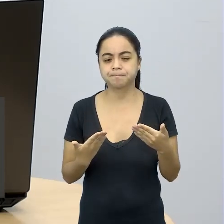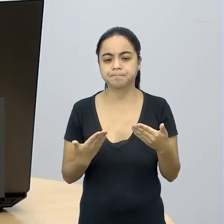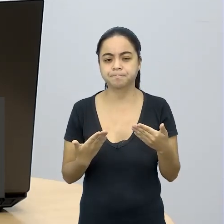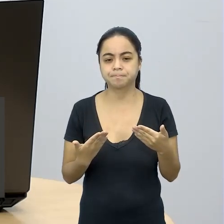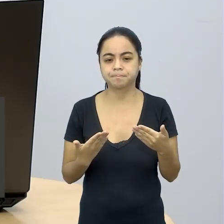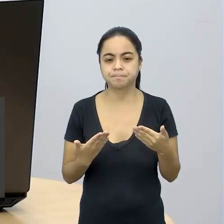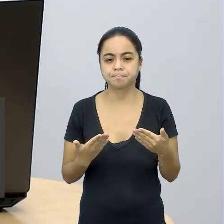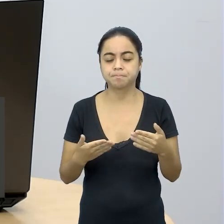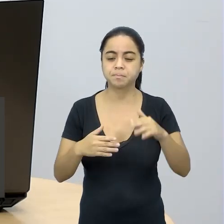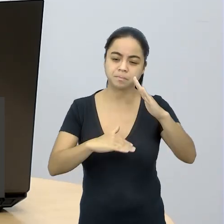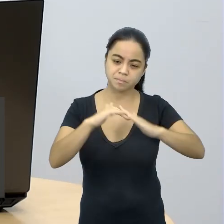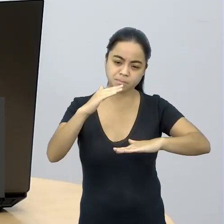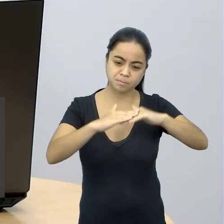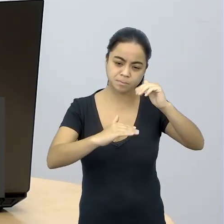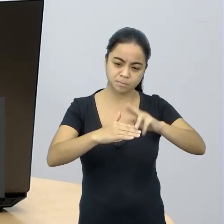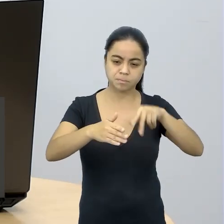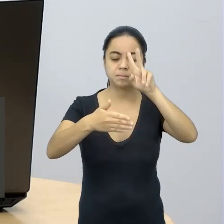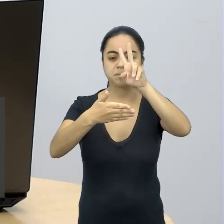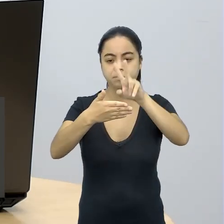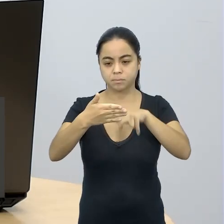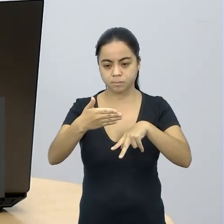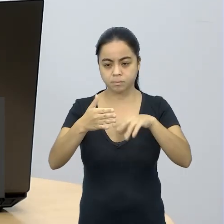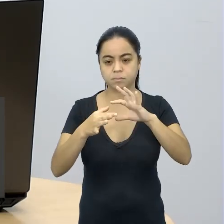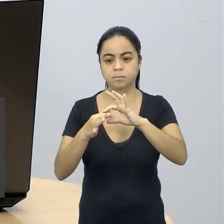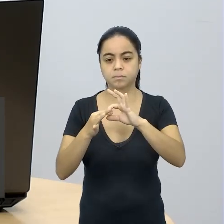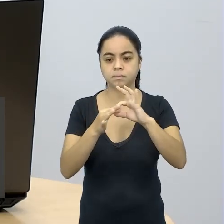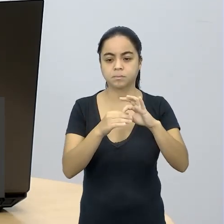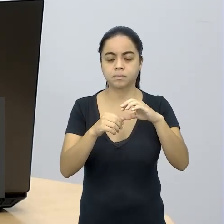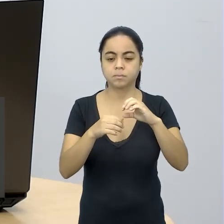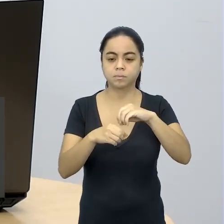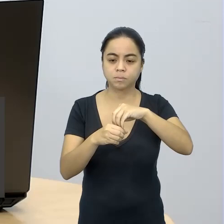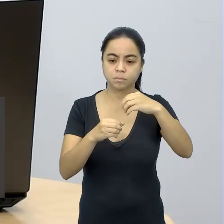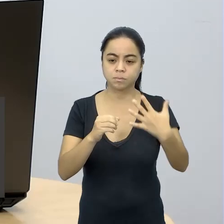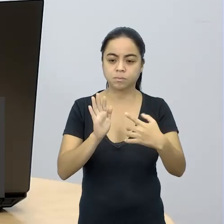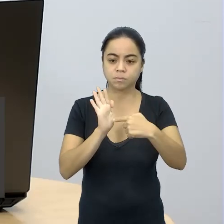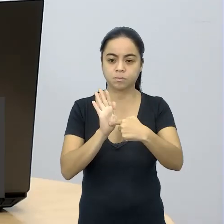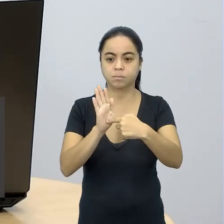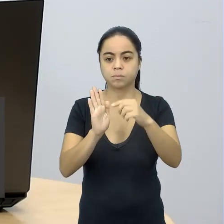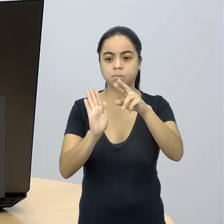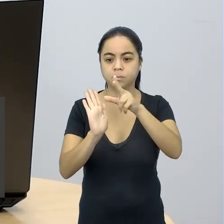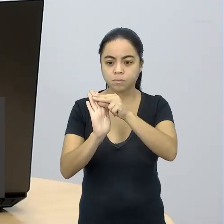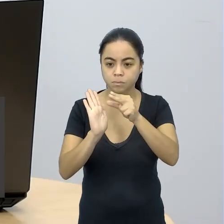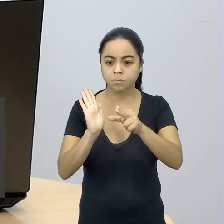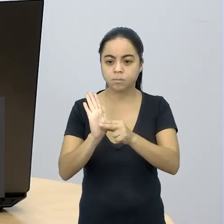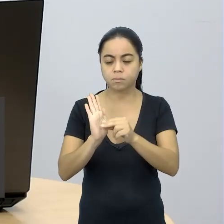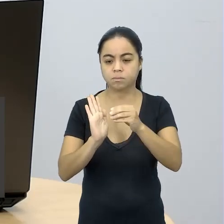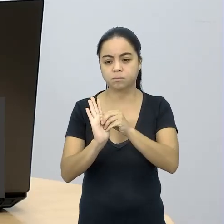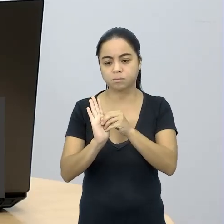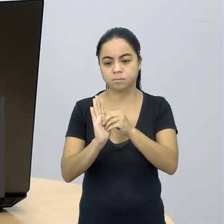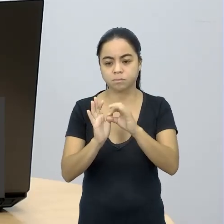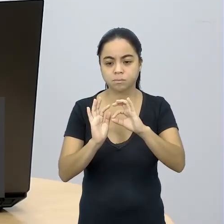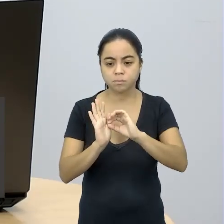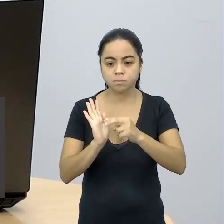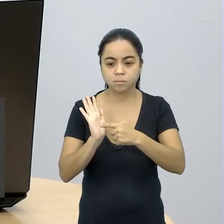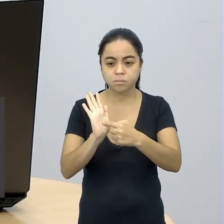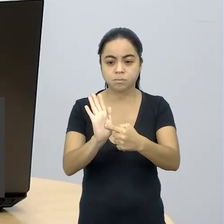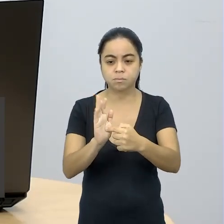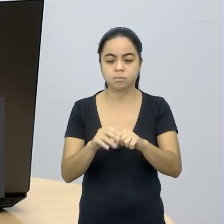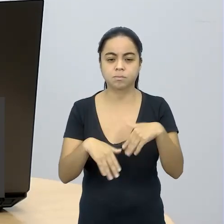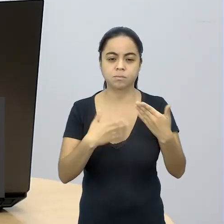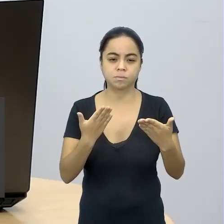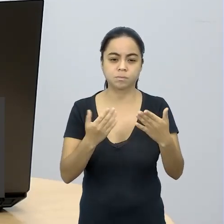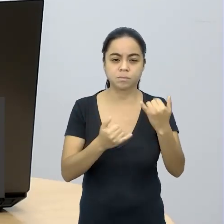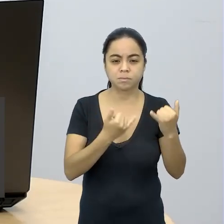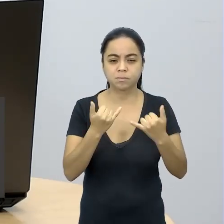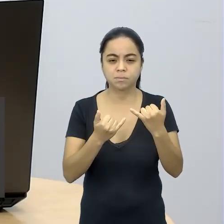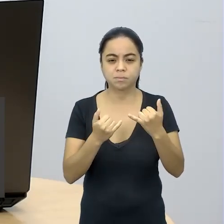lermos a habilidade, trabalhar apenas aquele conteúdo que é proposto, aparentemente que o professor brinca muito que ele